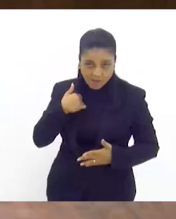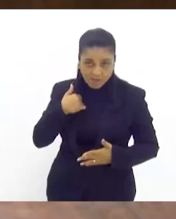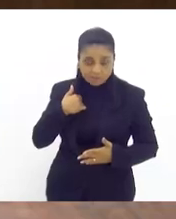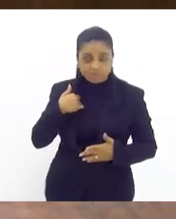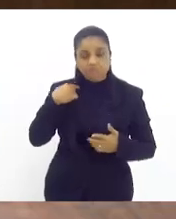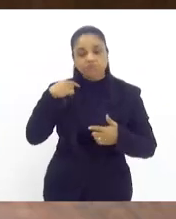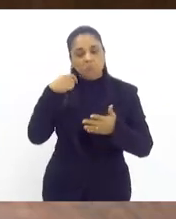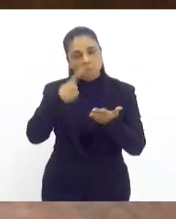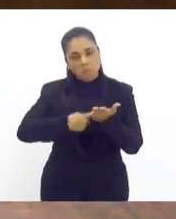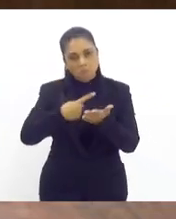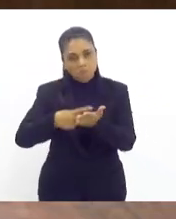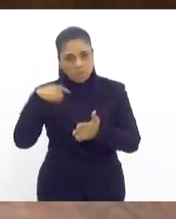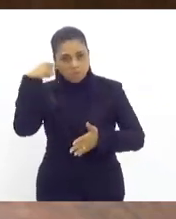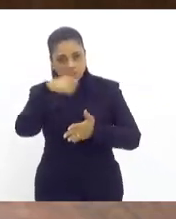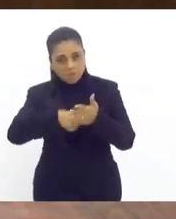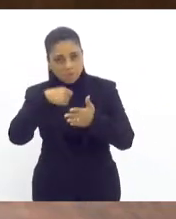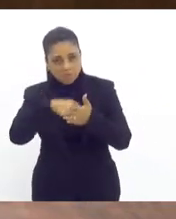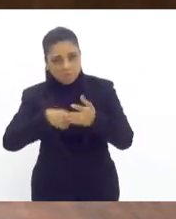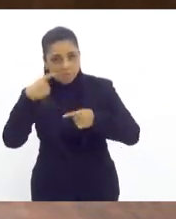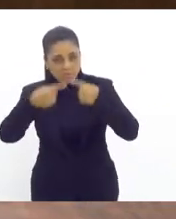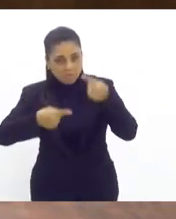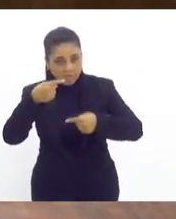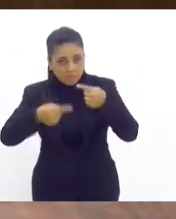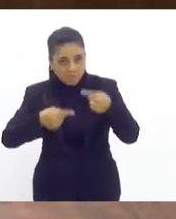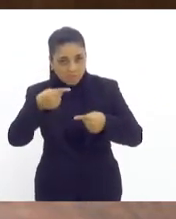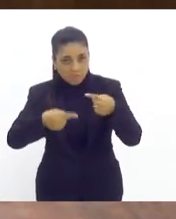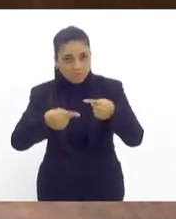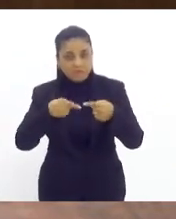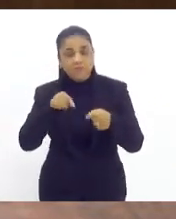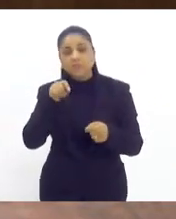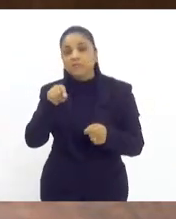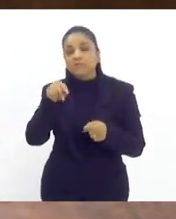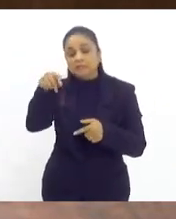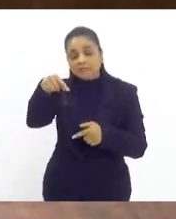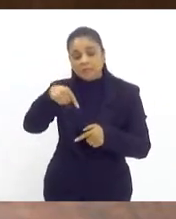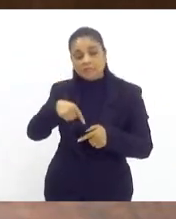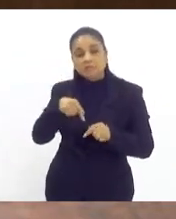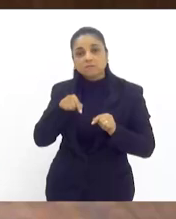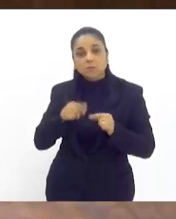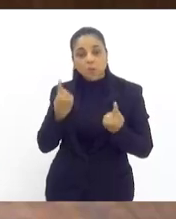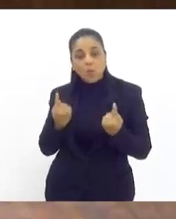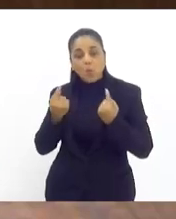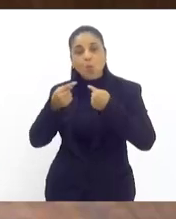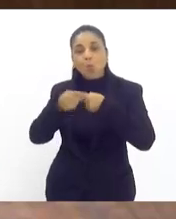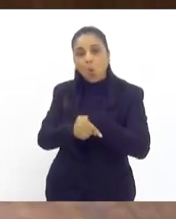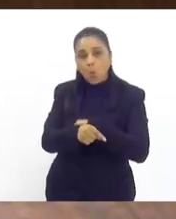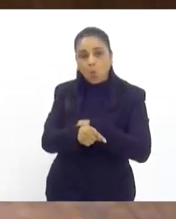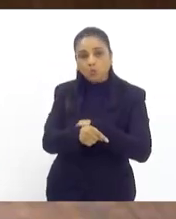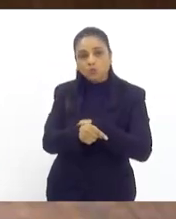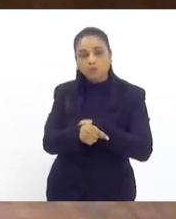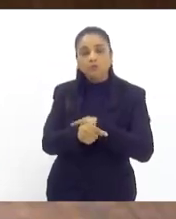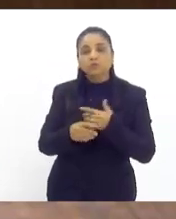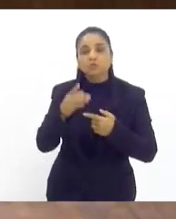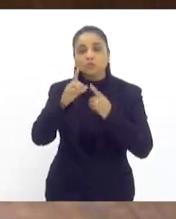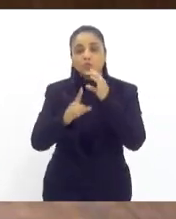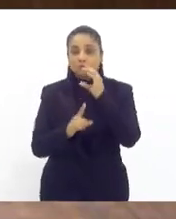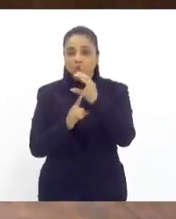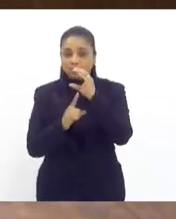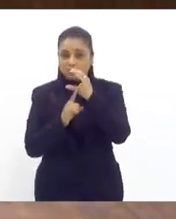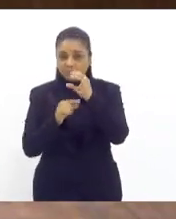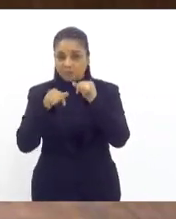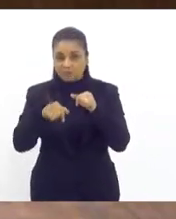mais sobretudo aquele que traz a baila ou contraditório Porque como fazem Os Comunistas nós